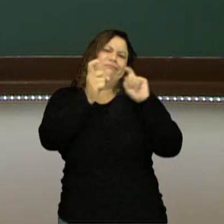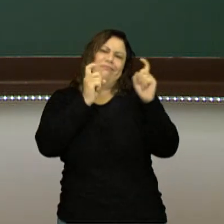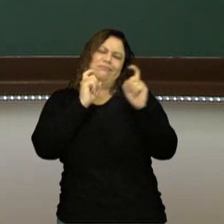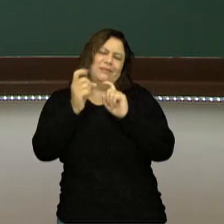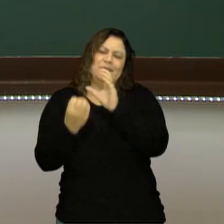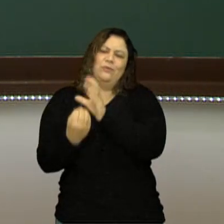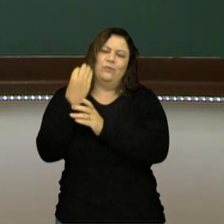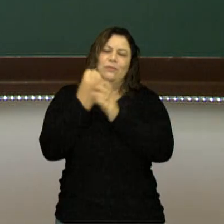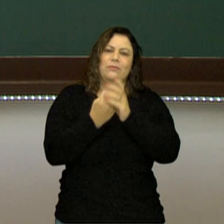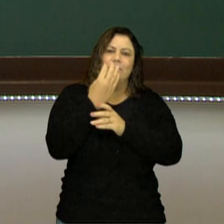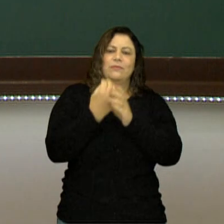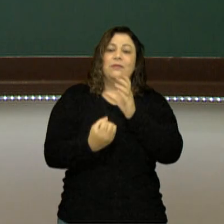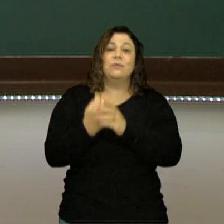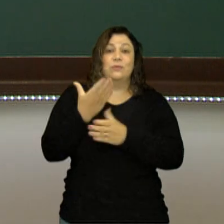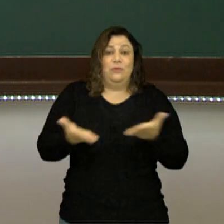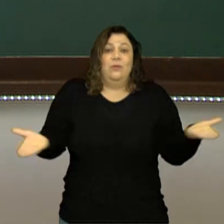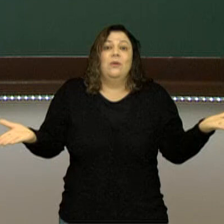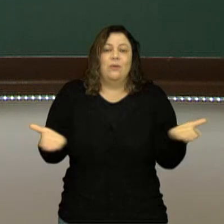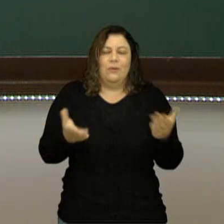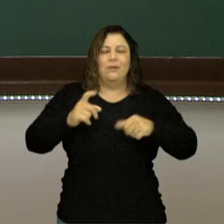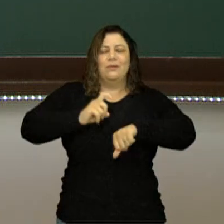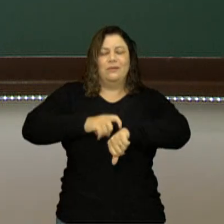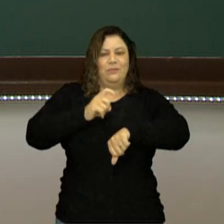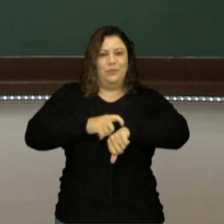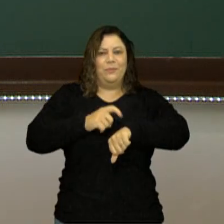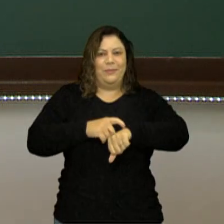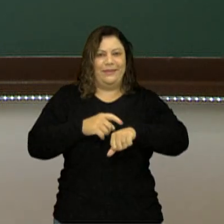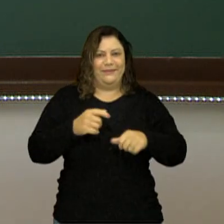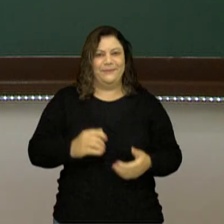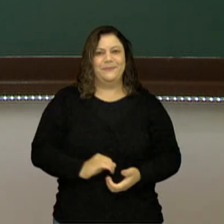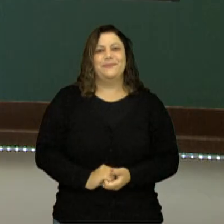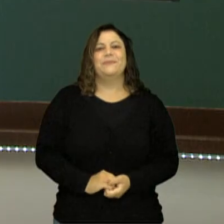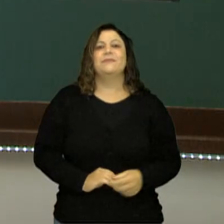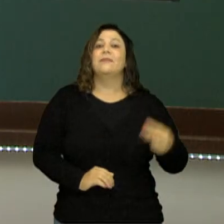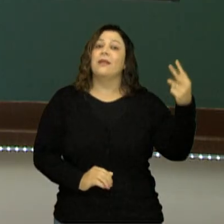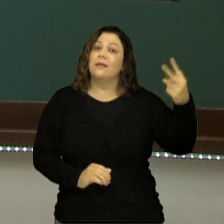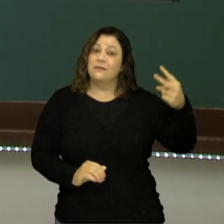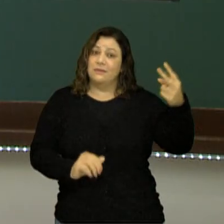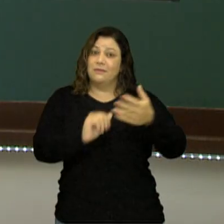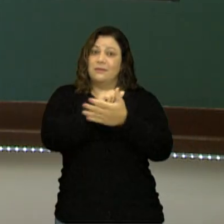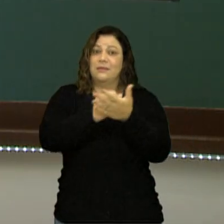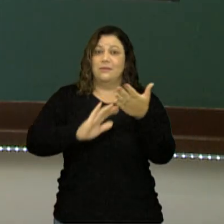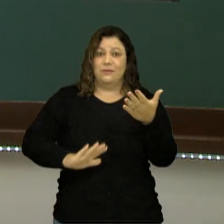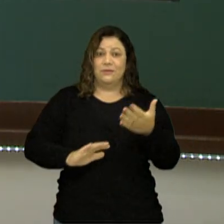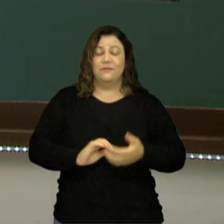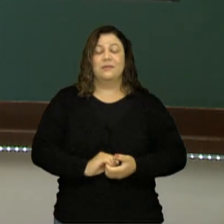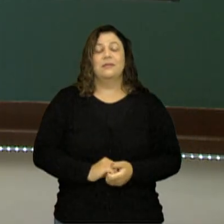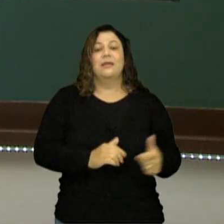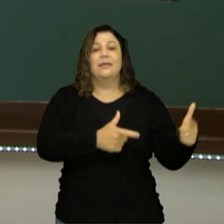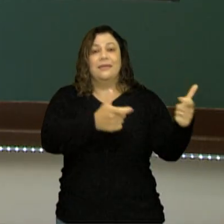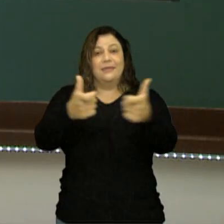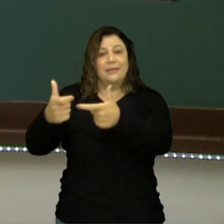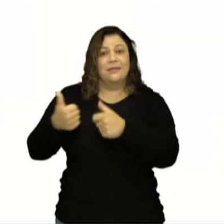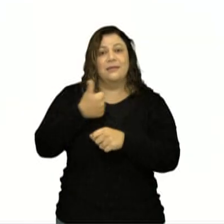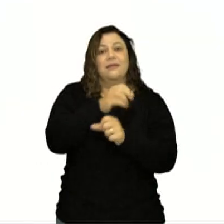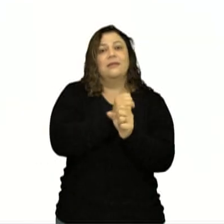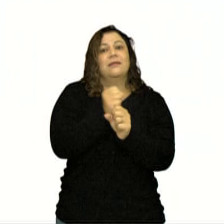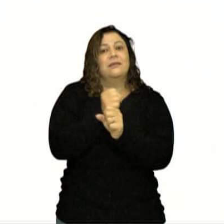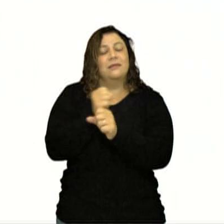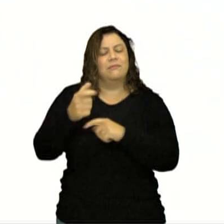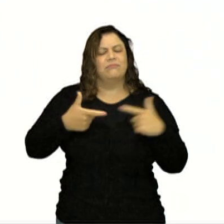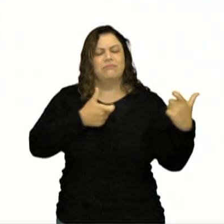nesse momento também, tá? Vamos para a nossa segunda atividade. A Guerra dos 100 Anos foi um